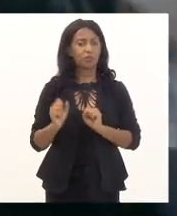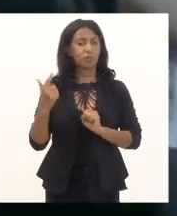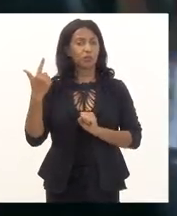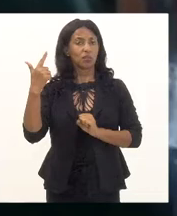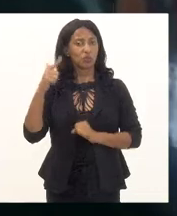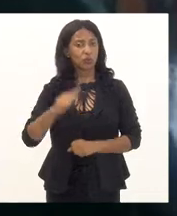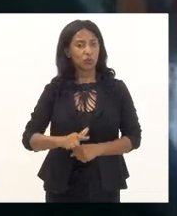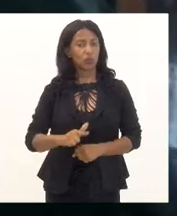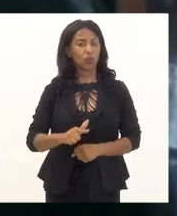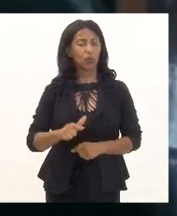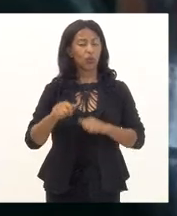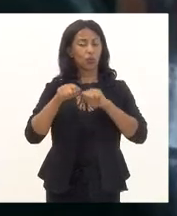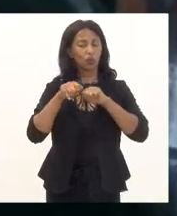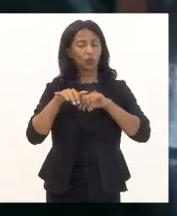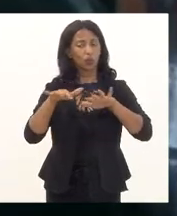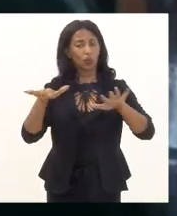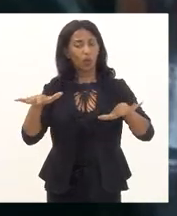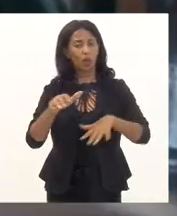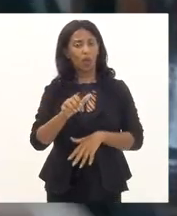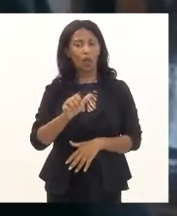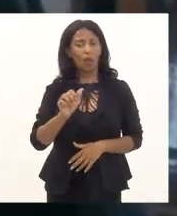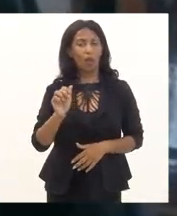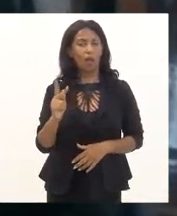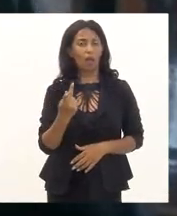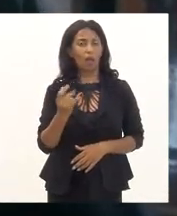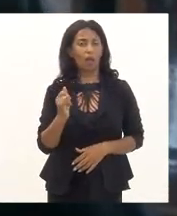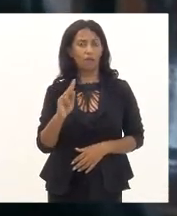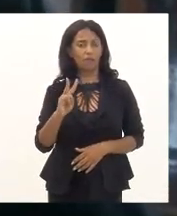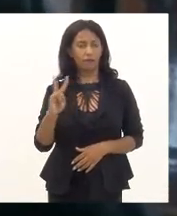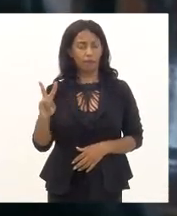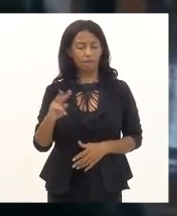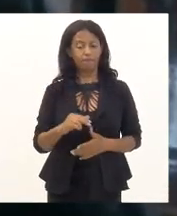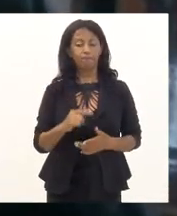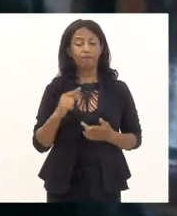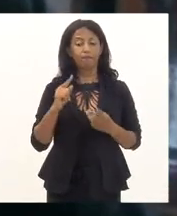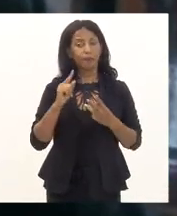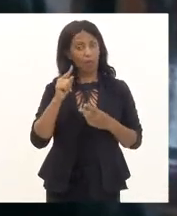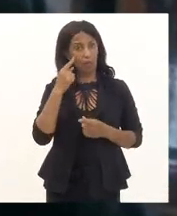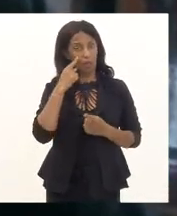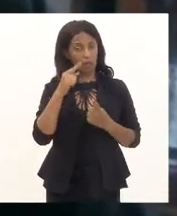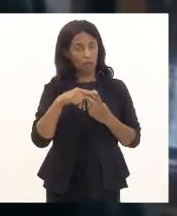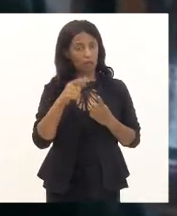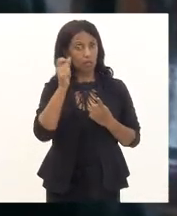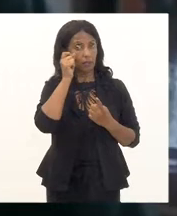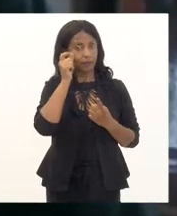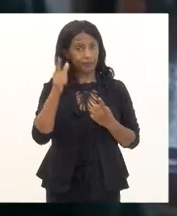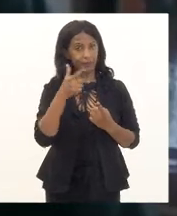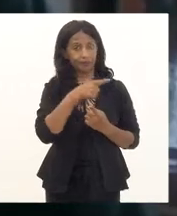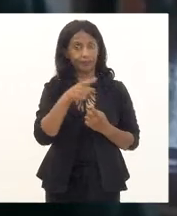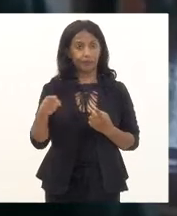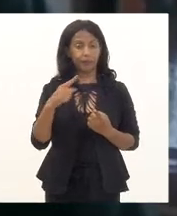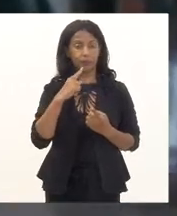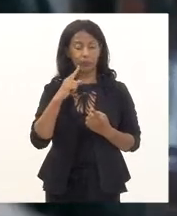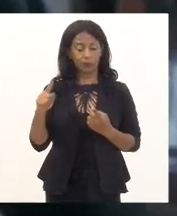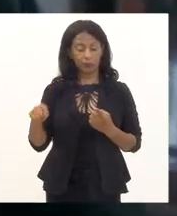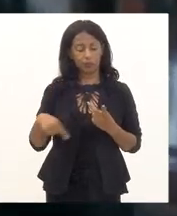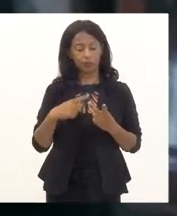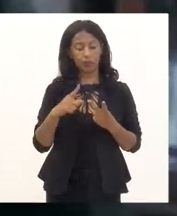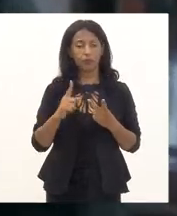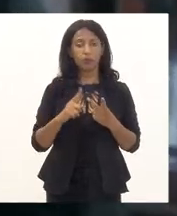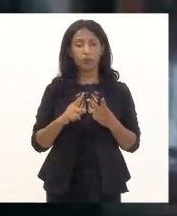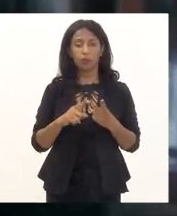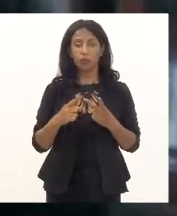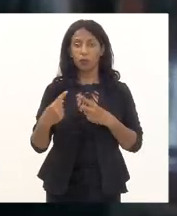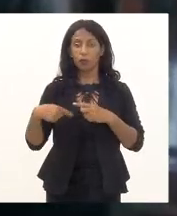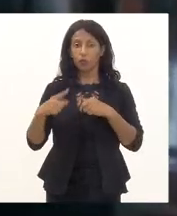outra vez um surto de HIV. Bem, então essa era uma observação, um alerta e uma denúncia.